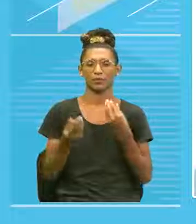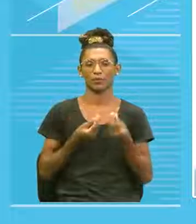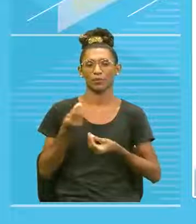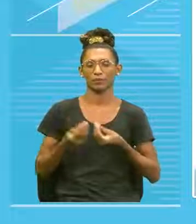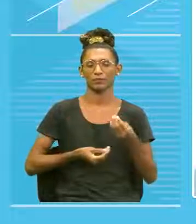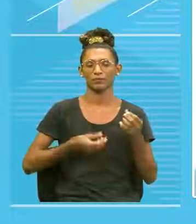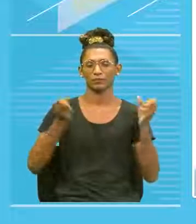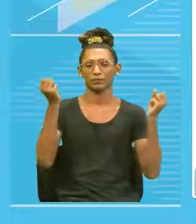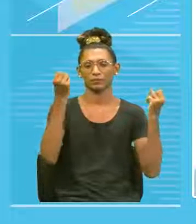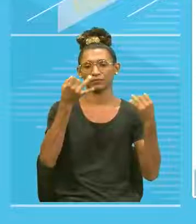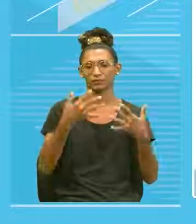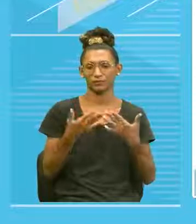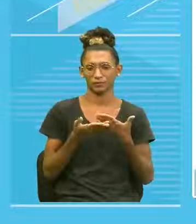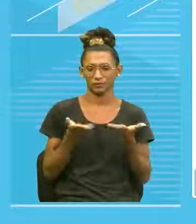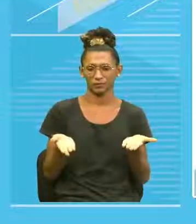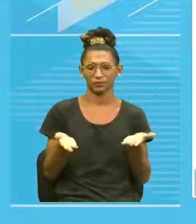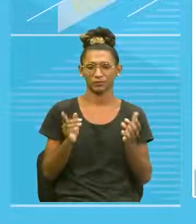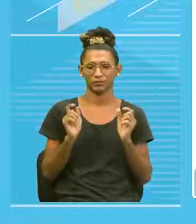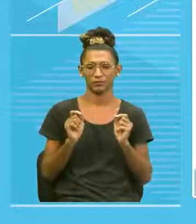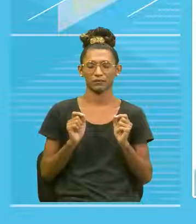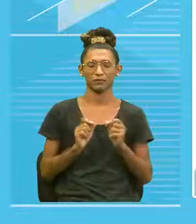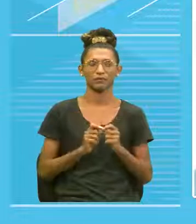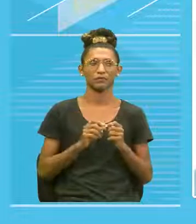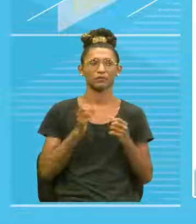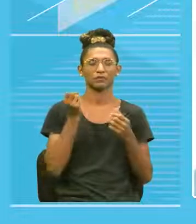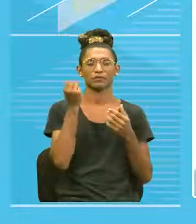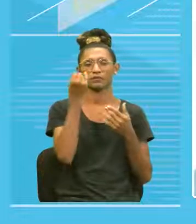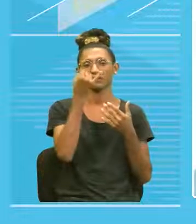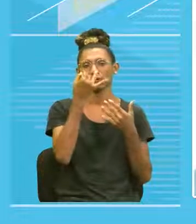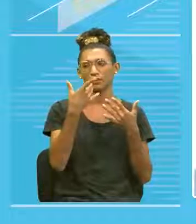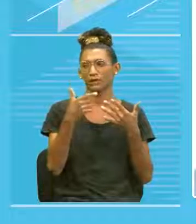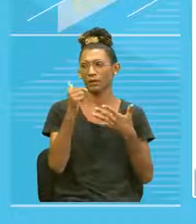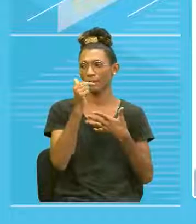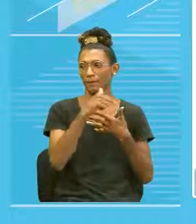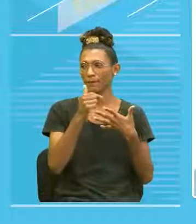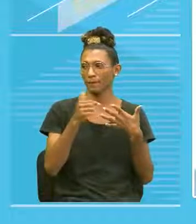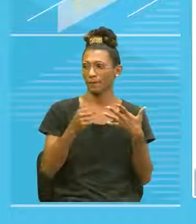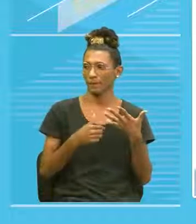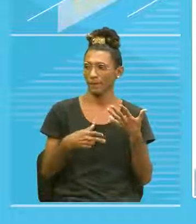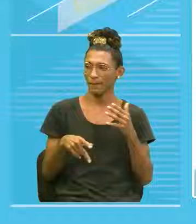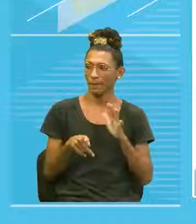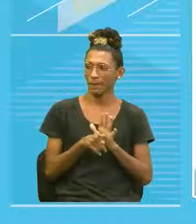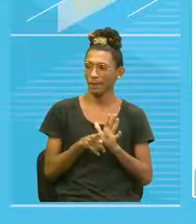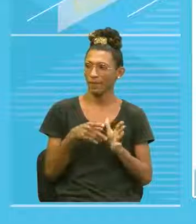eu vou dizer cada combustível fóssil